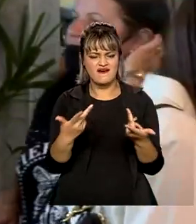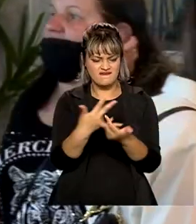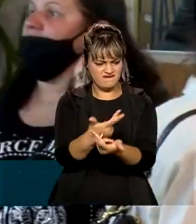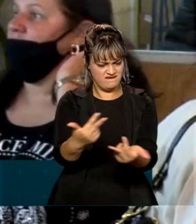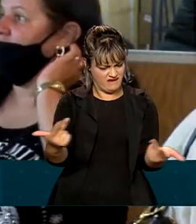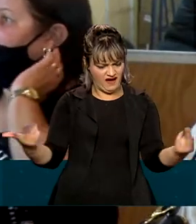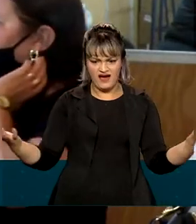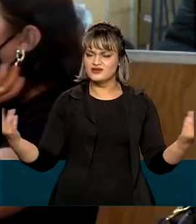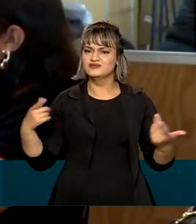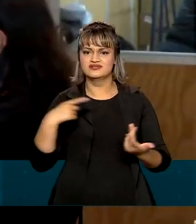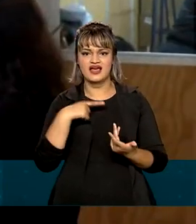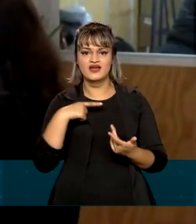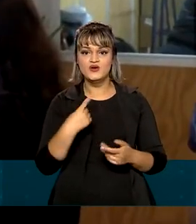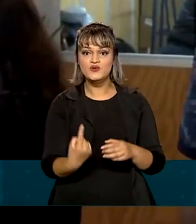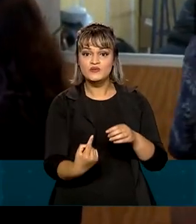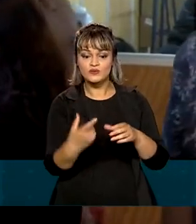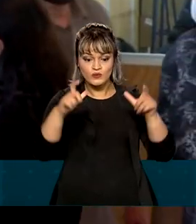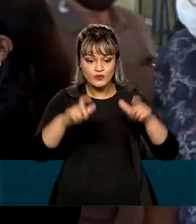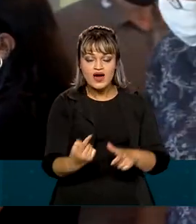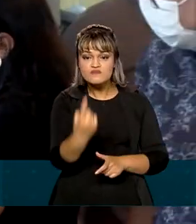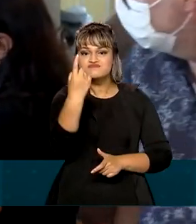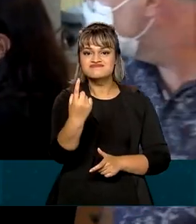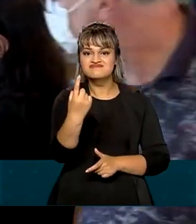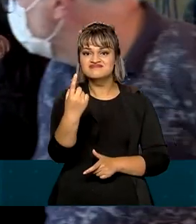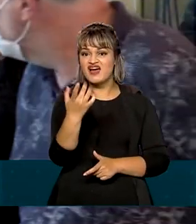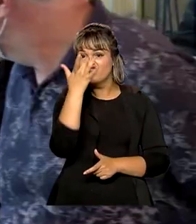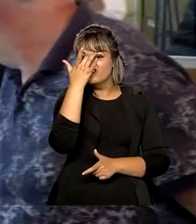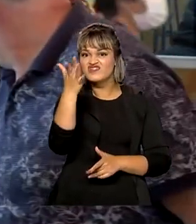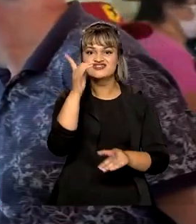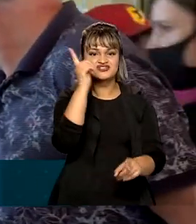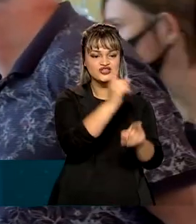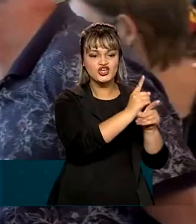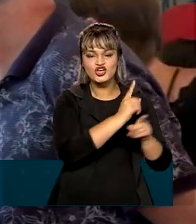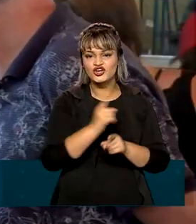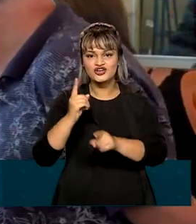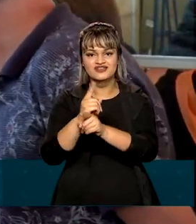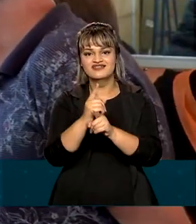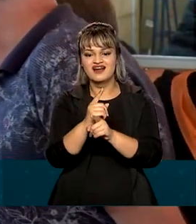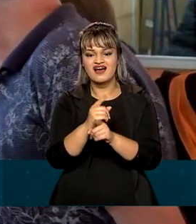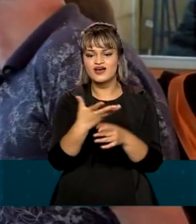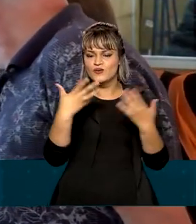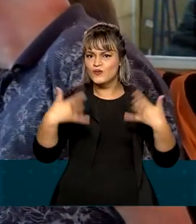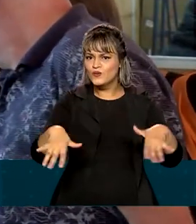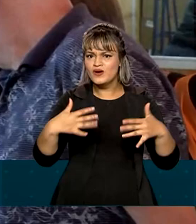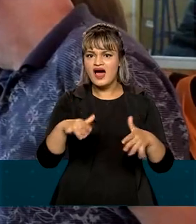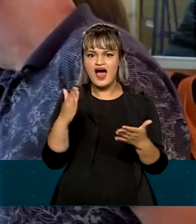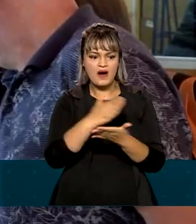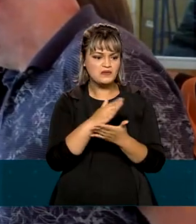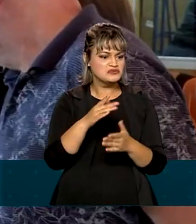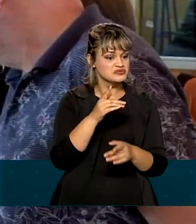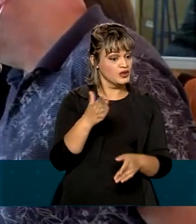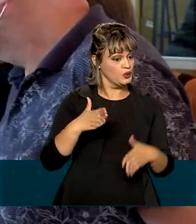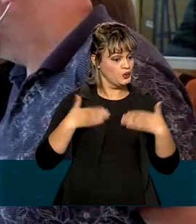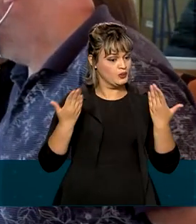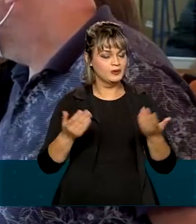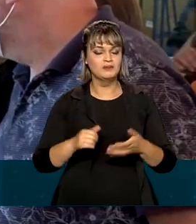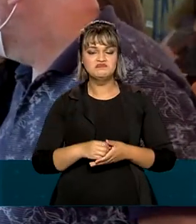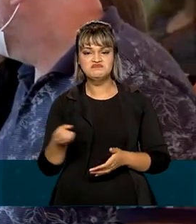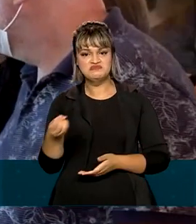mesmo, num local só. Quer dizer, é fácil de encontrar muitas coisas que eu nem estava procurando, por